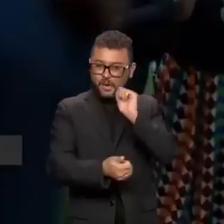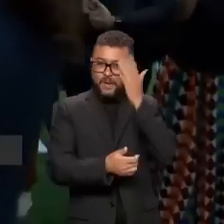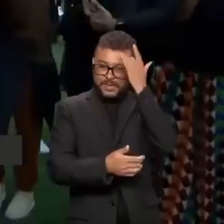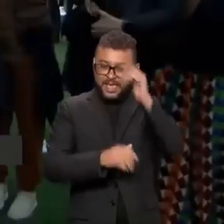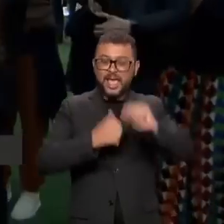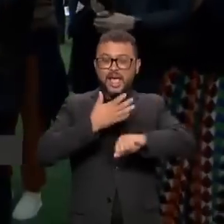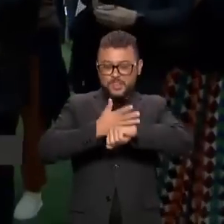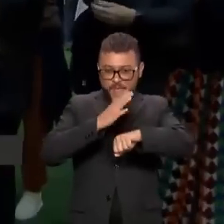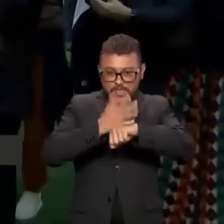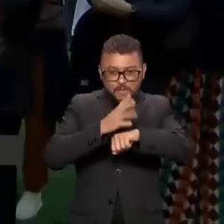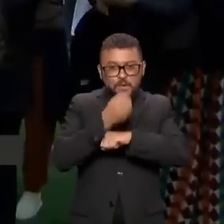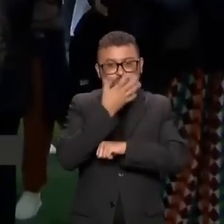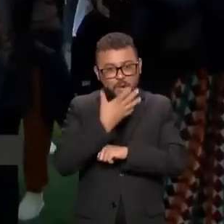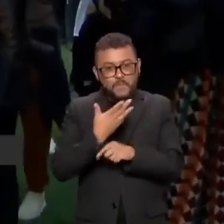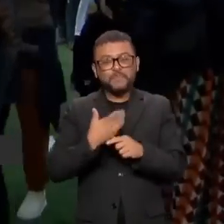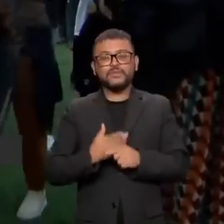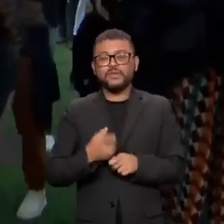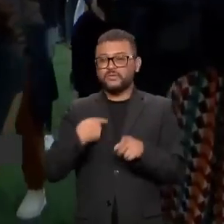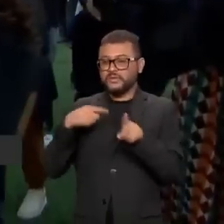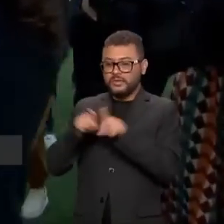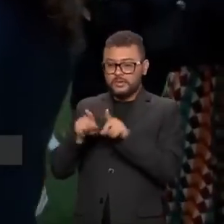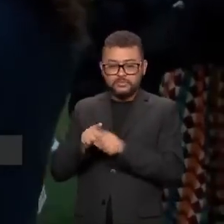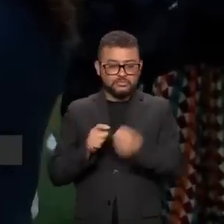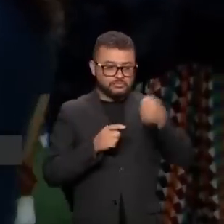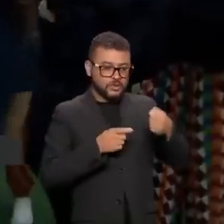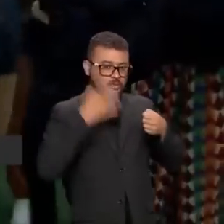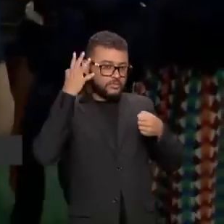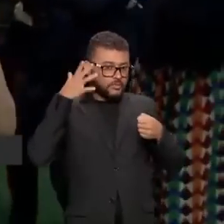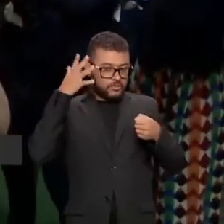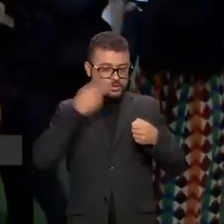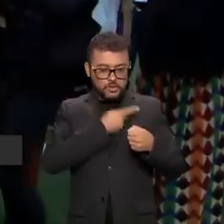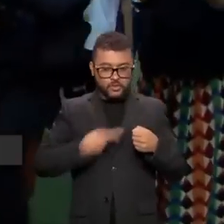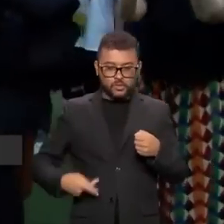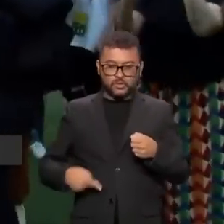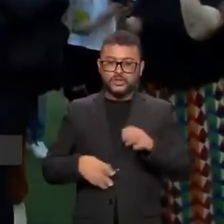treino, tá? E eu queria passar aqui para o presidente Lula para ele continuar.